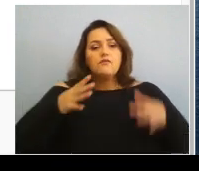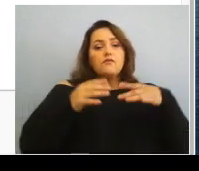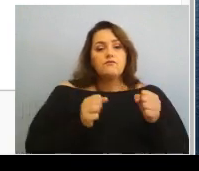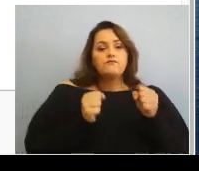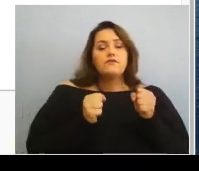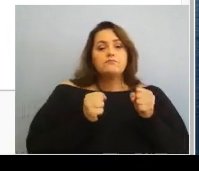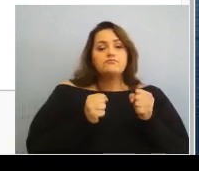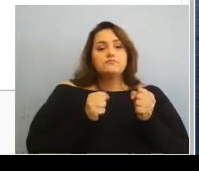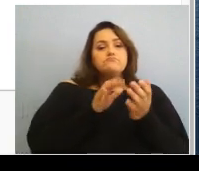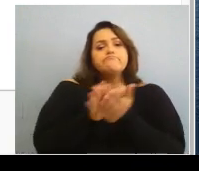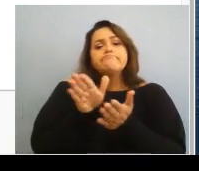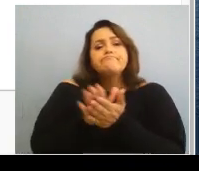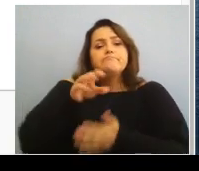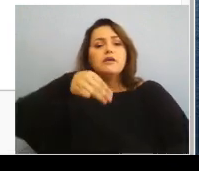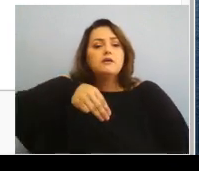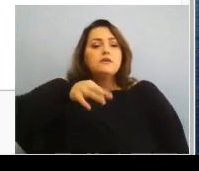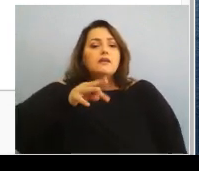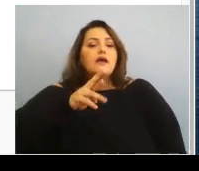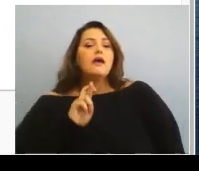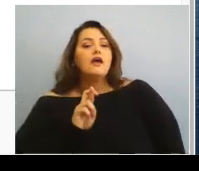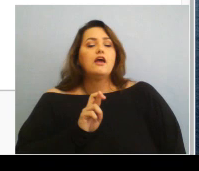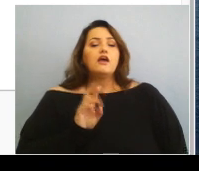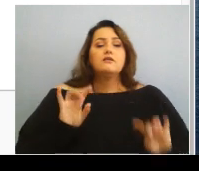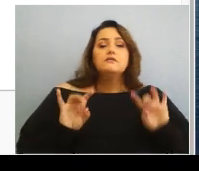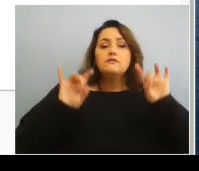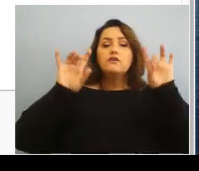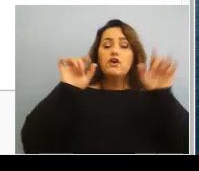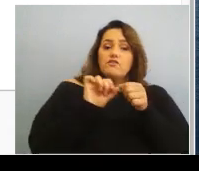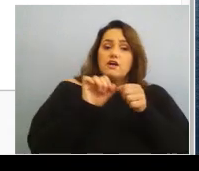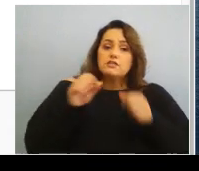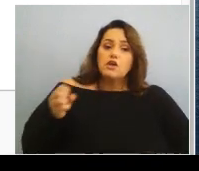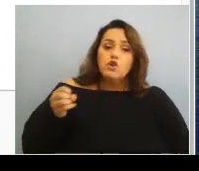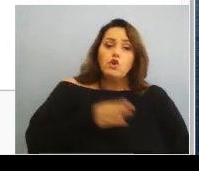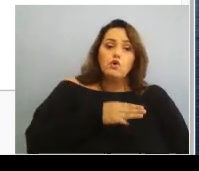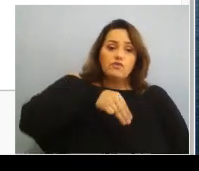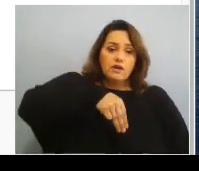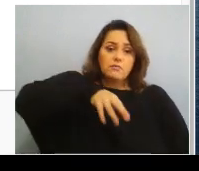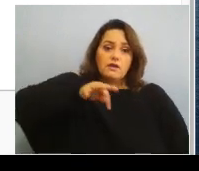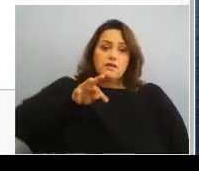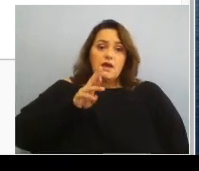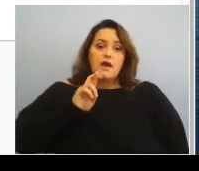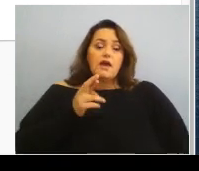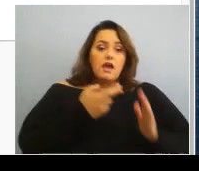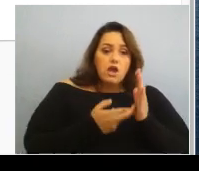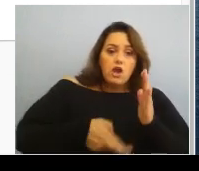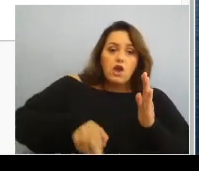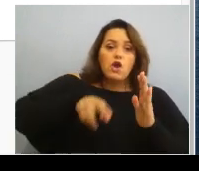poder emitir MTRs provisórios. Você vai poder fazer um novo MTR regularizando um